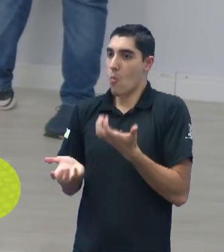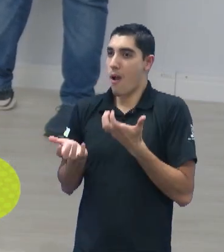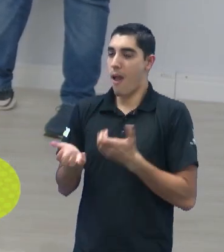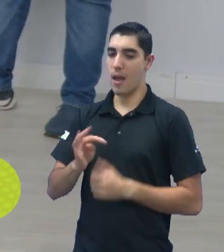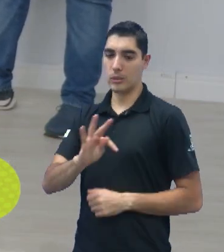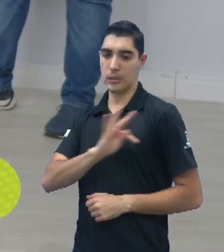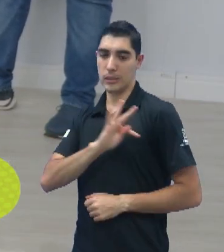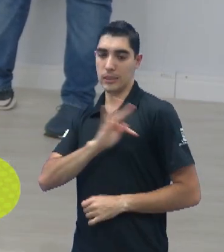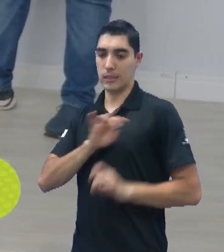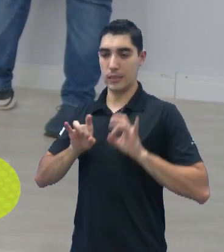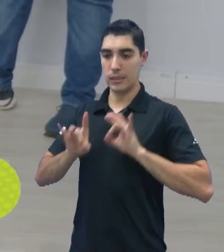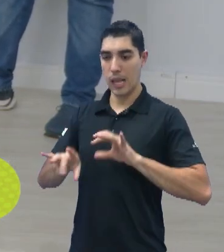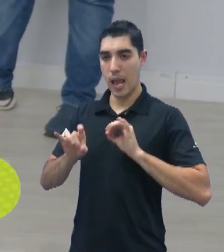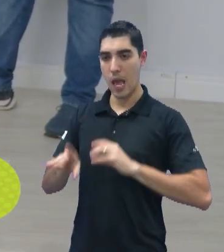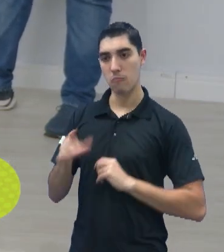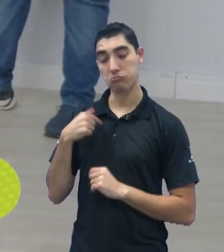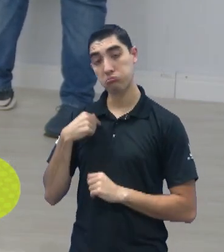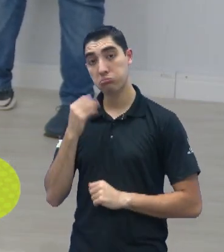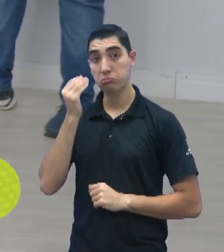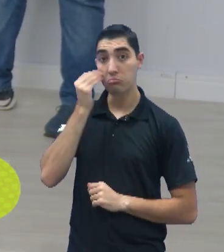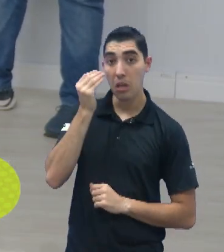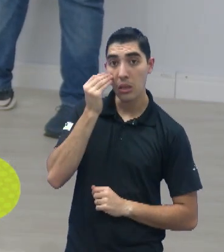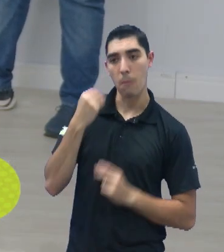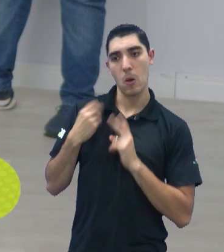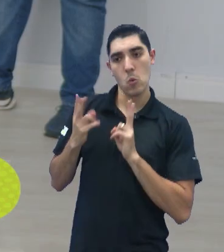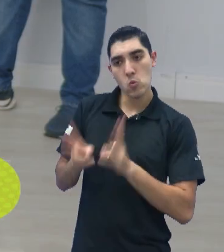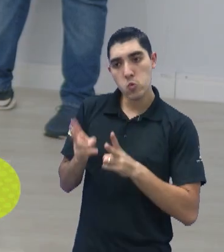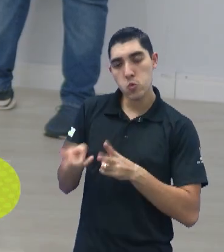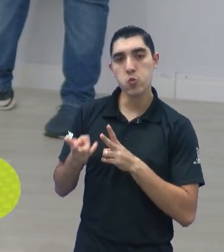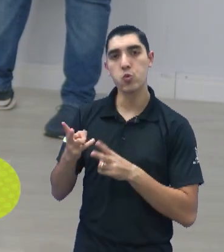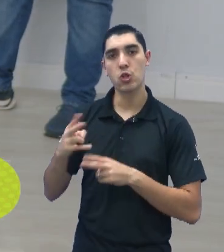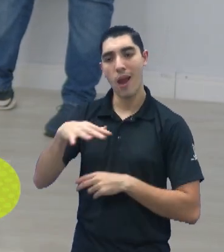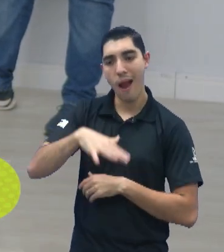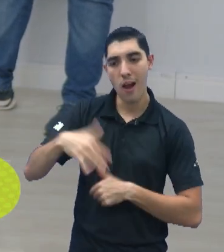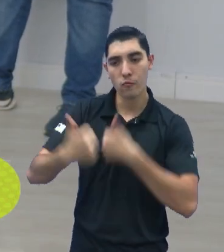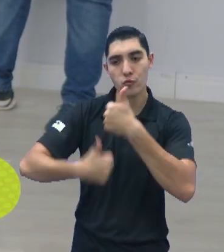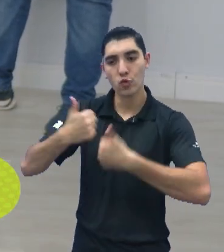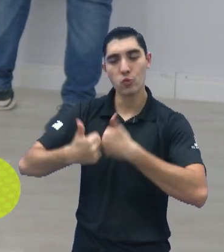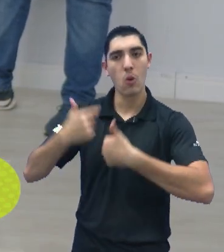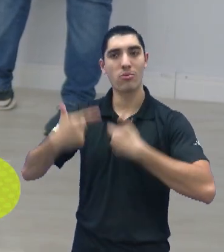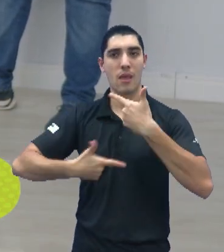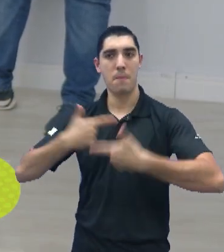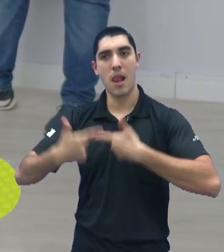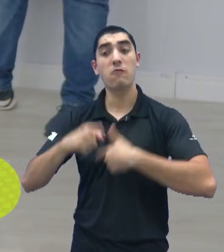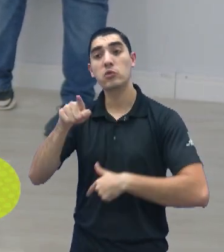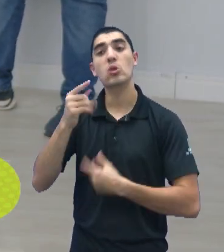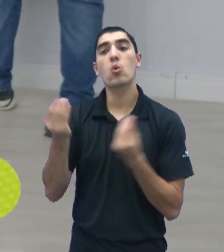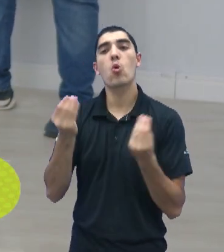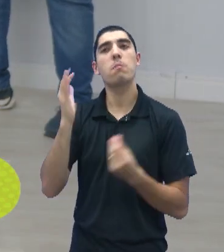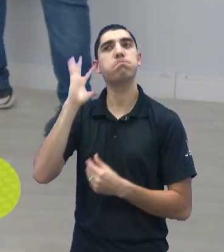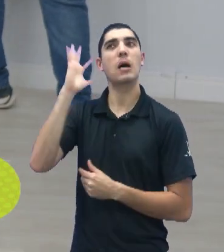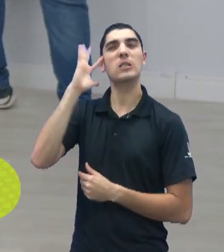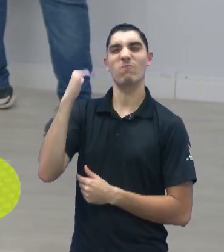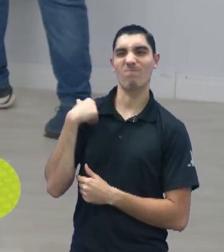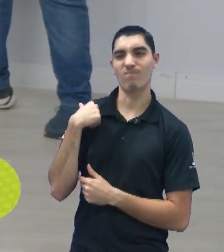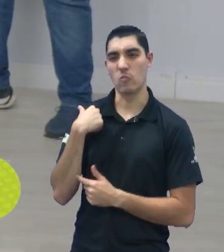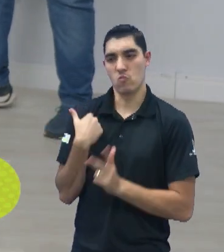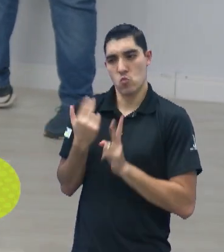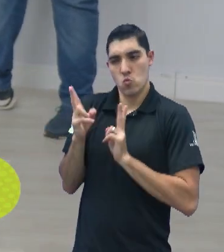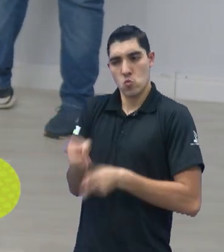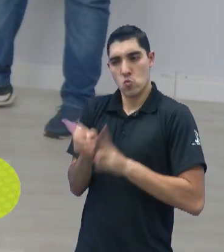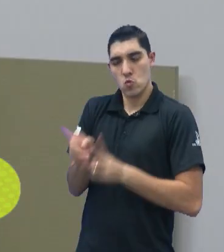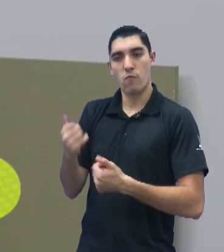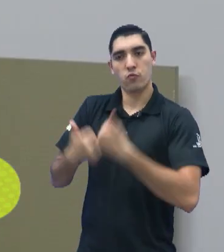caminho para mim, me manter dentro do futebol e tudo mais. Em que momento que você começou a pensar, ó, eu acho que vou seguir no futebol e como